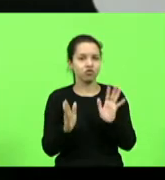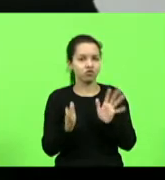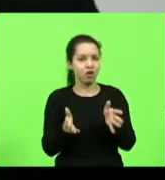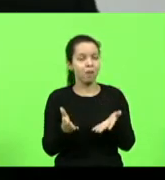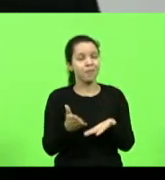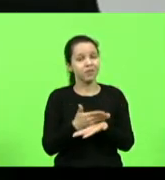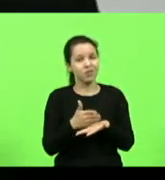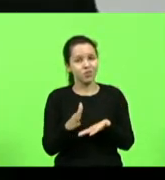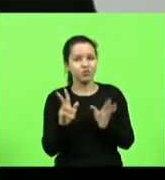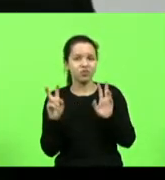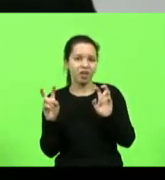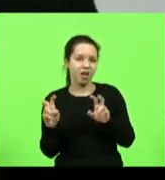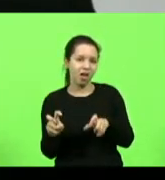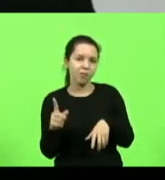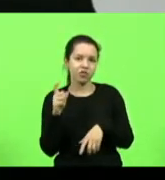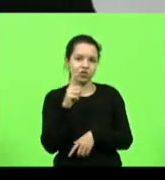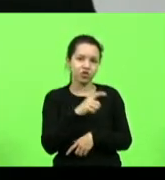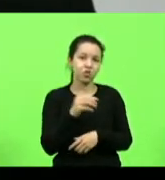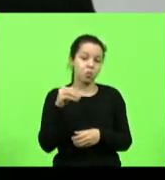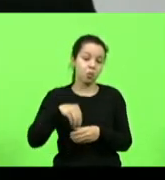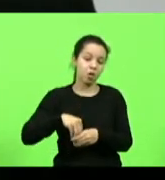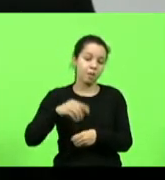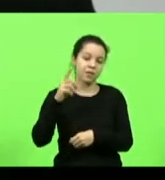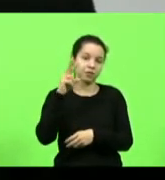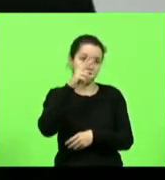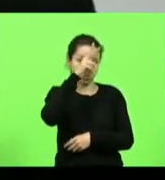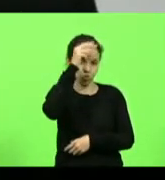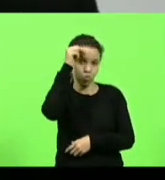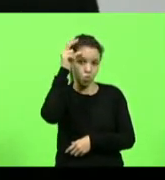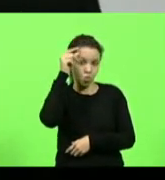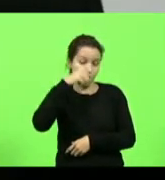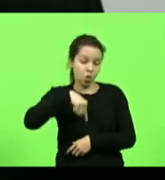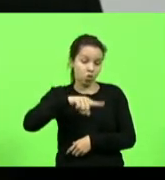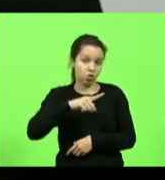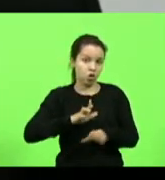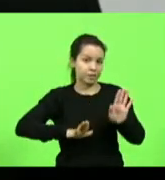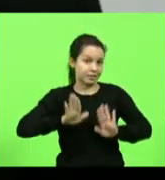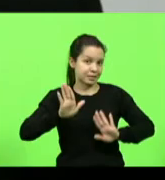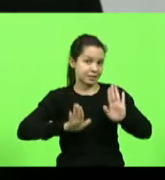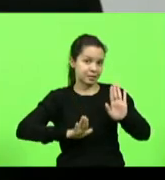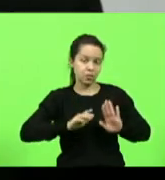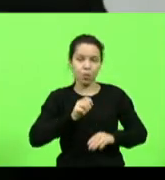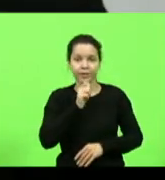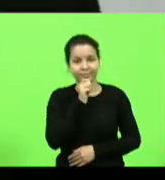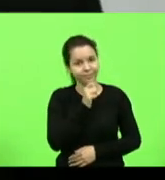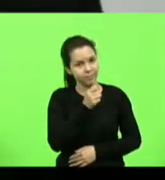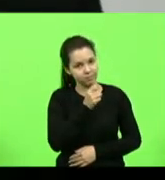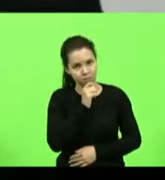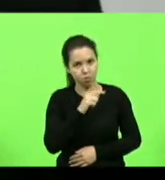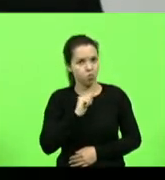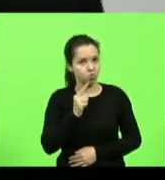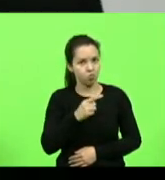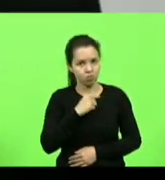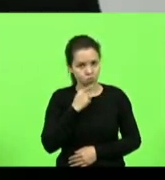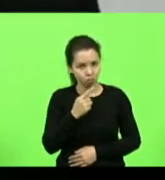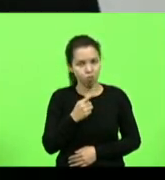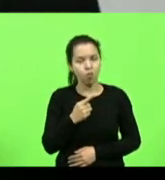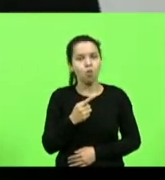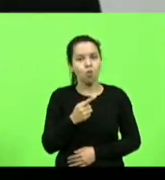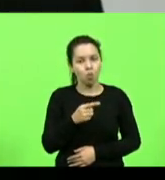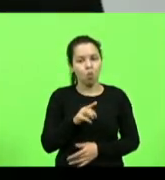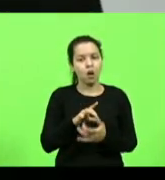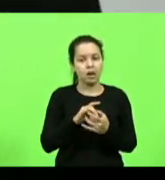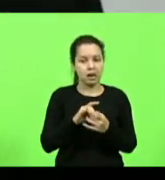realmente nas prefeituras, a gente não conseguiu colocar ela em licitação, ela que dessem a ordem de